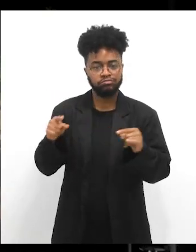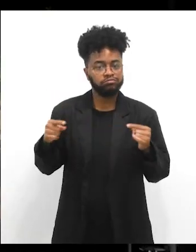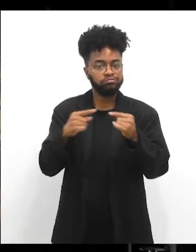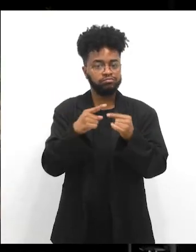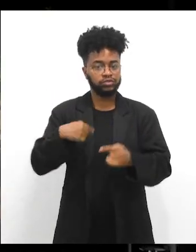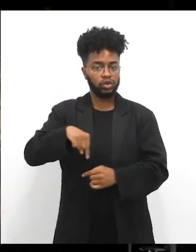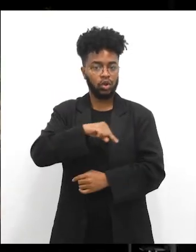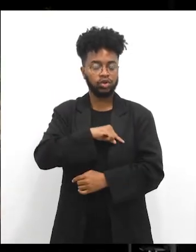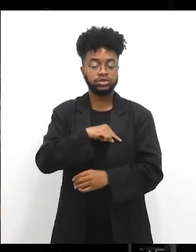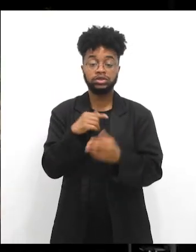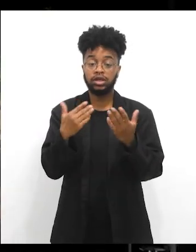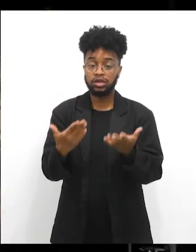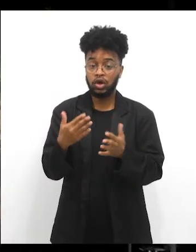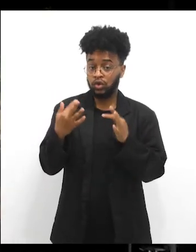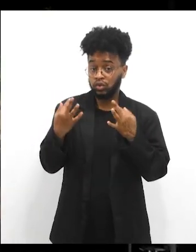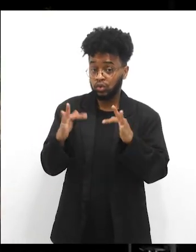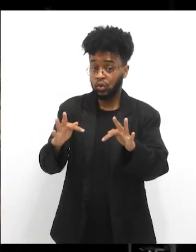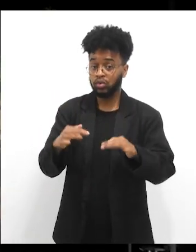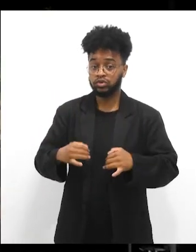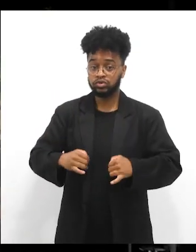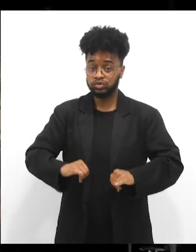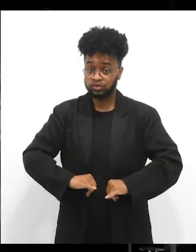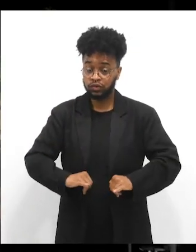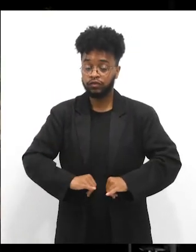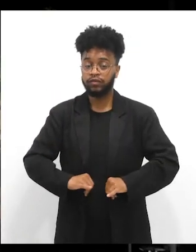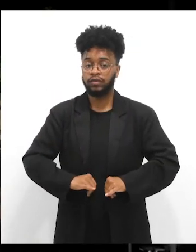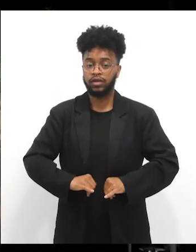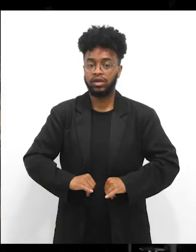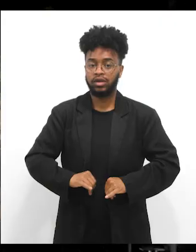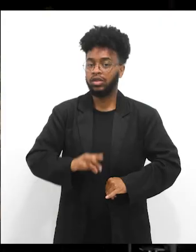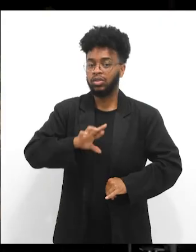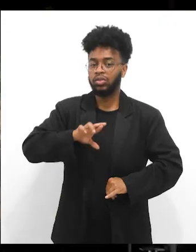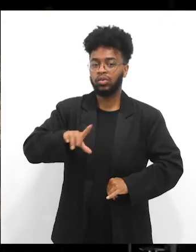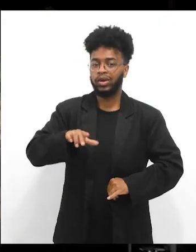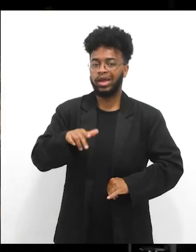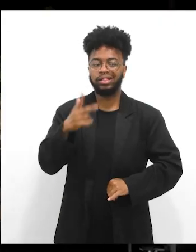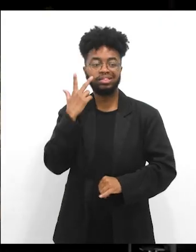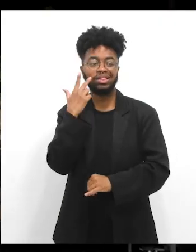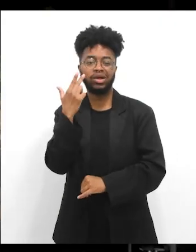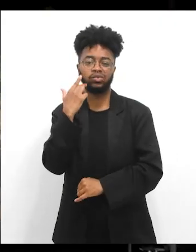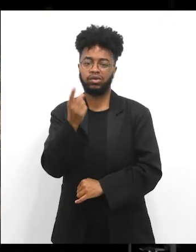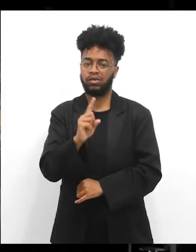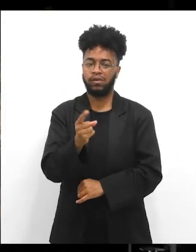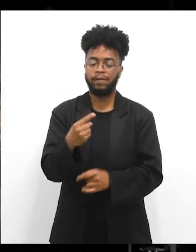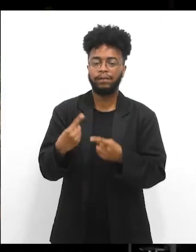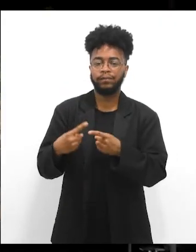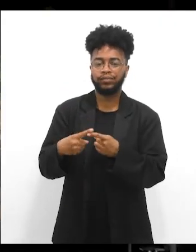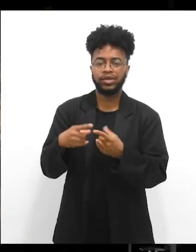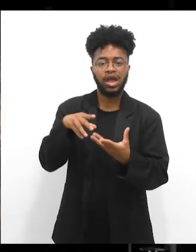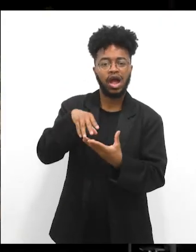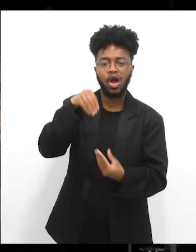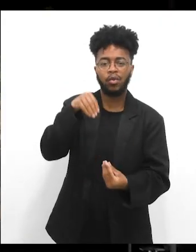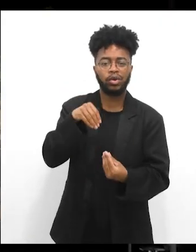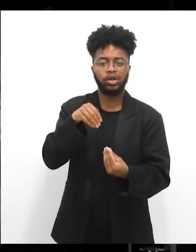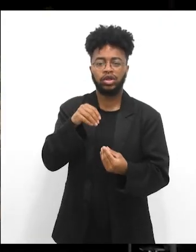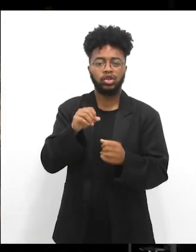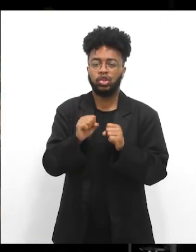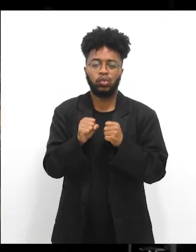evolutivo que a gente se encontra. Então, essa dor e esse sofrimento, ele não é encarado de forma natural. O espírita